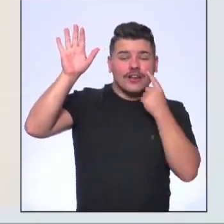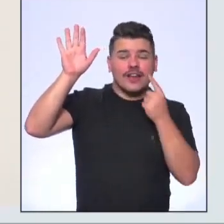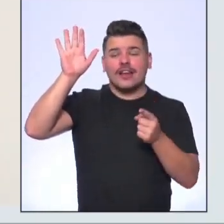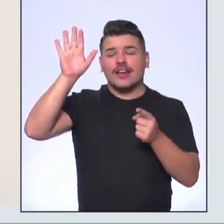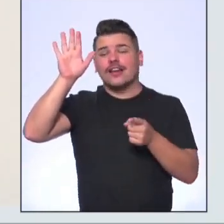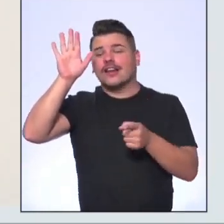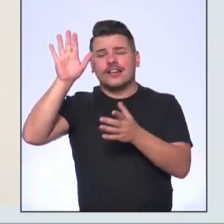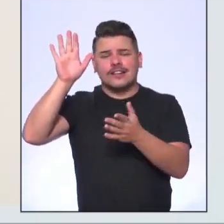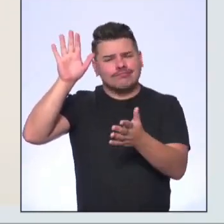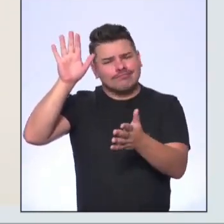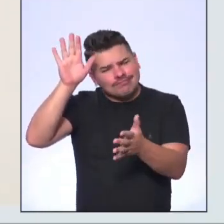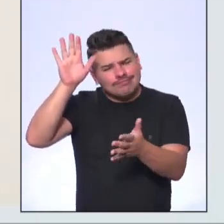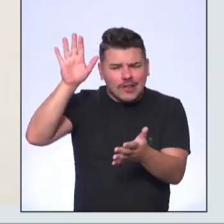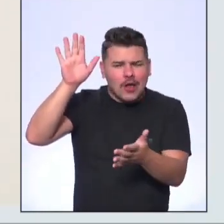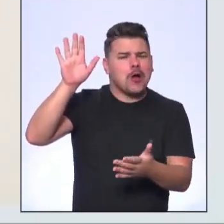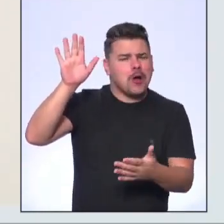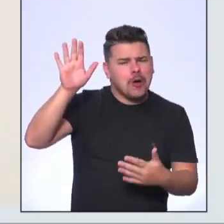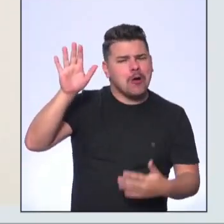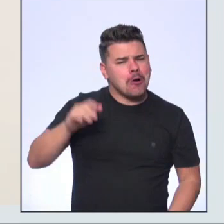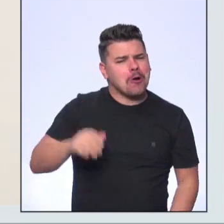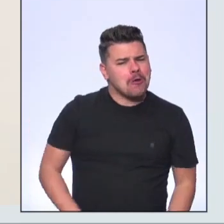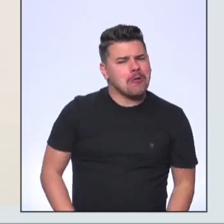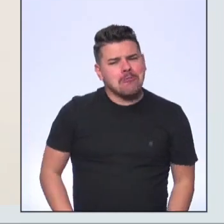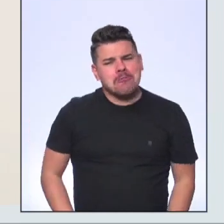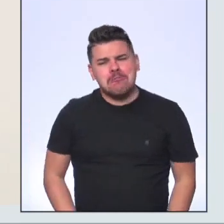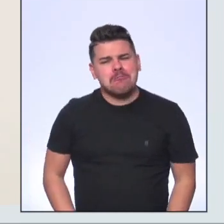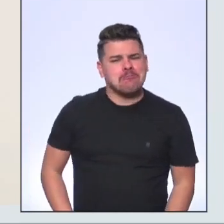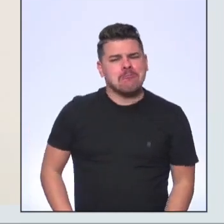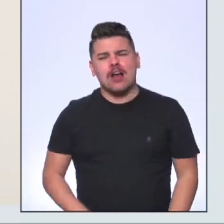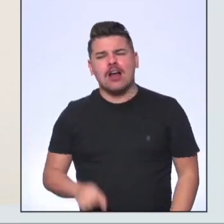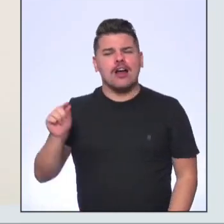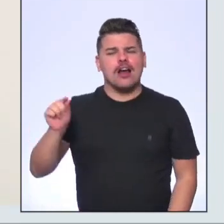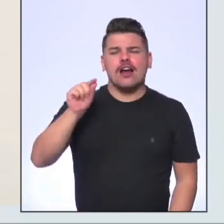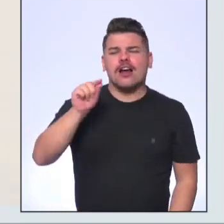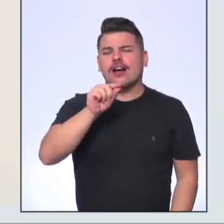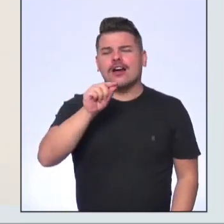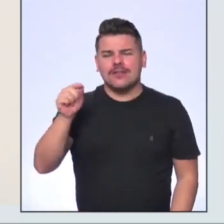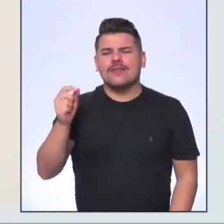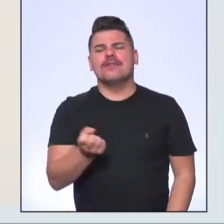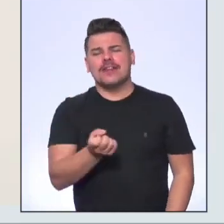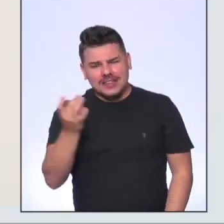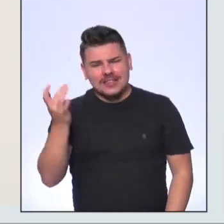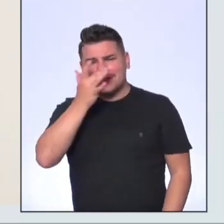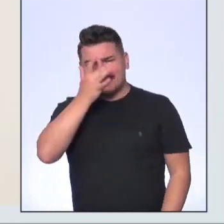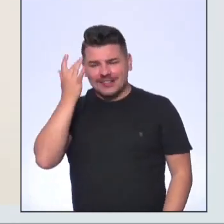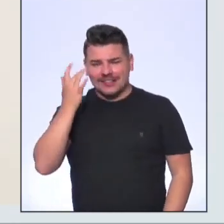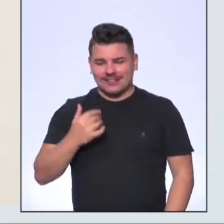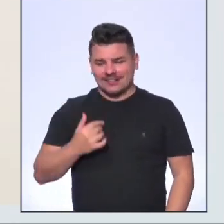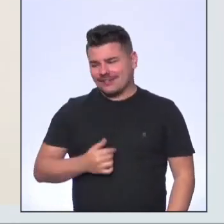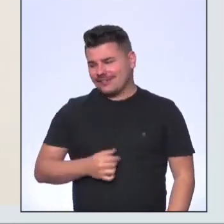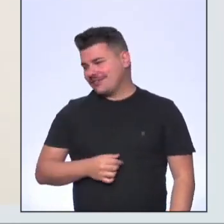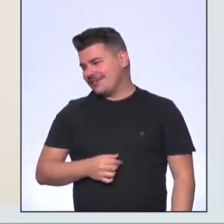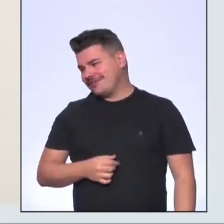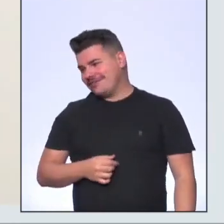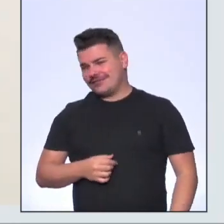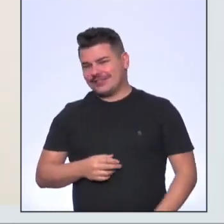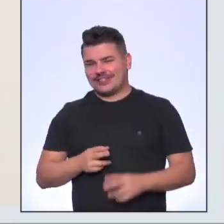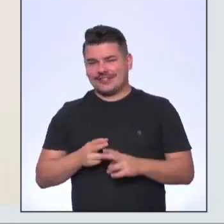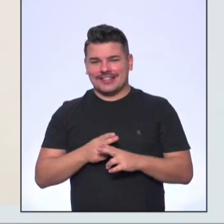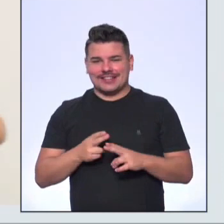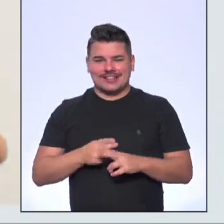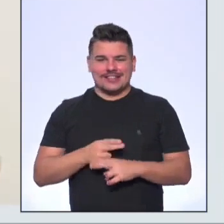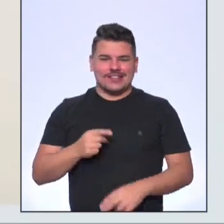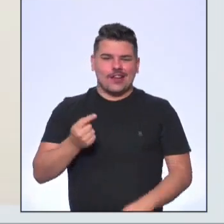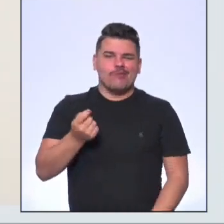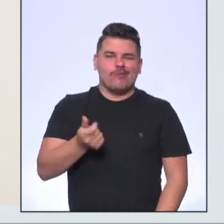Opa! Oi, que beleza! Quanta gente! Deixa eu sonhar um pouquinho, né? Meia dúzia levantou a